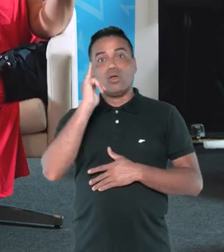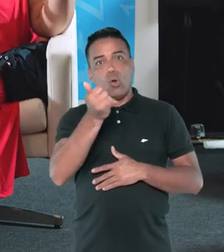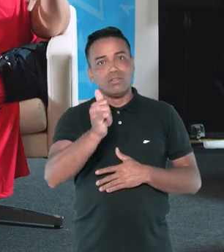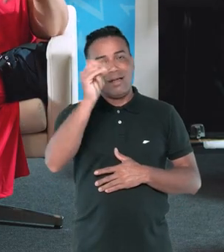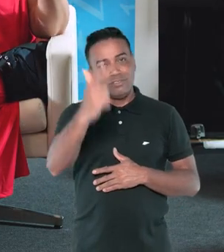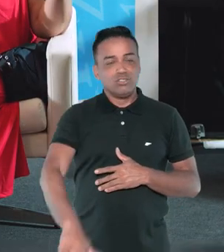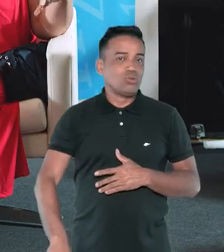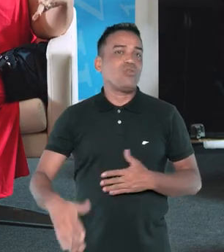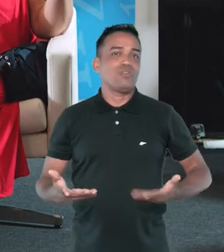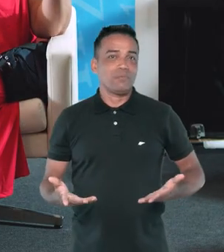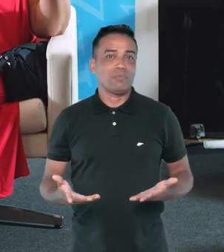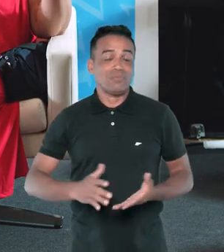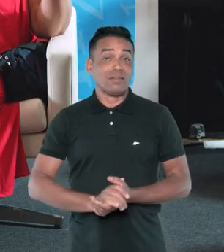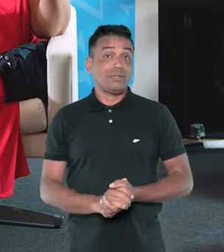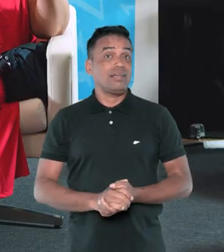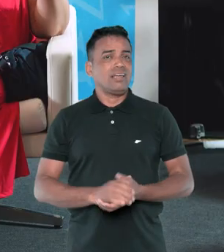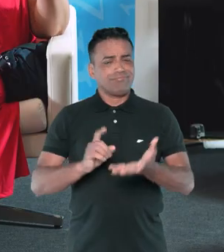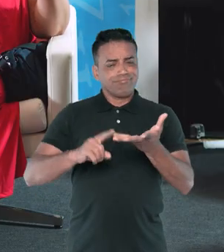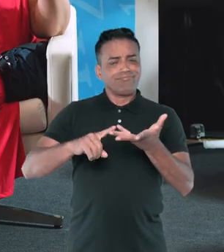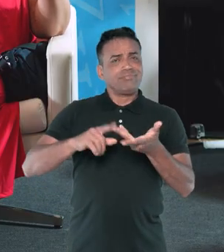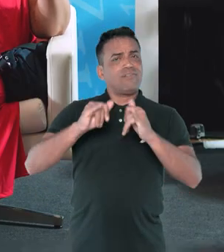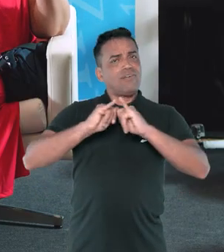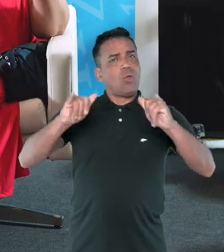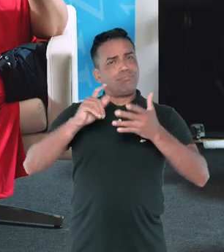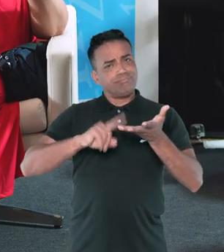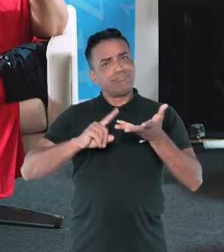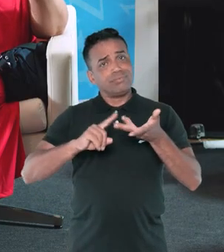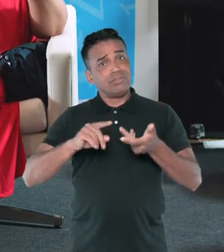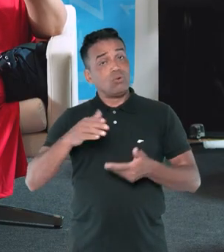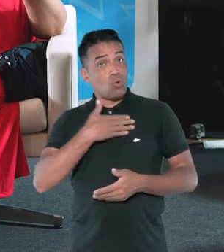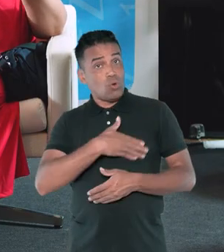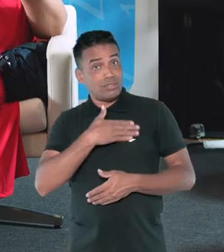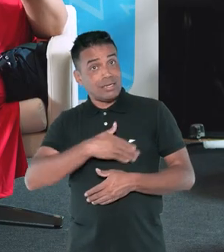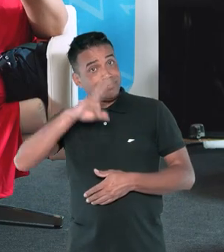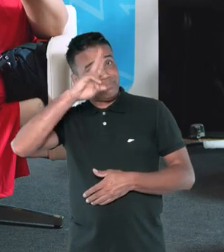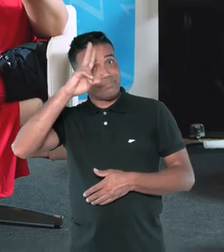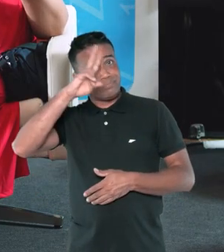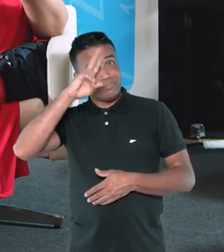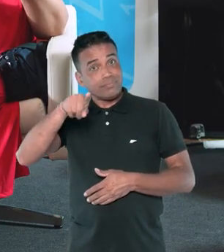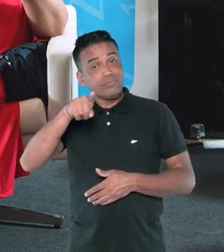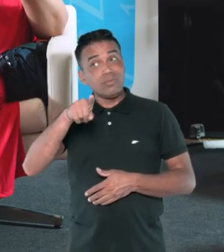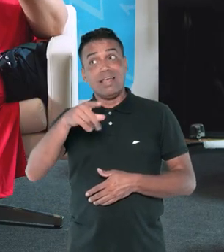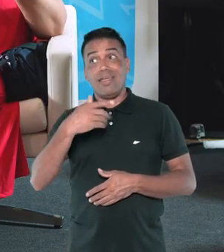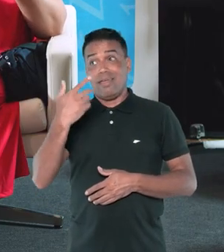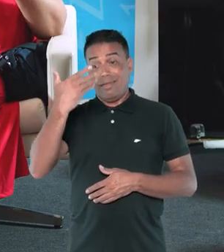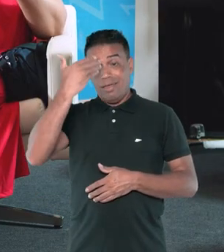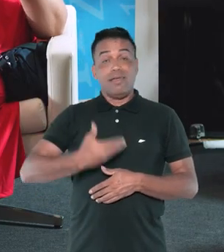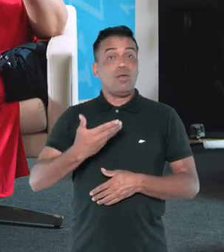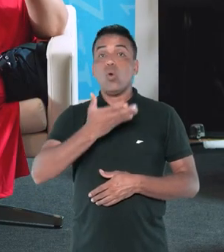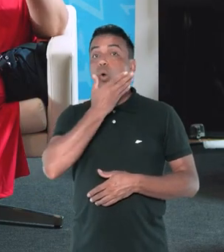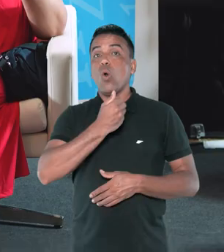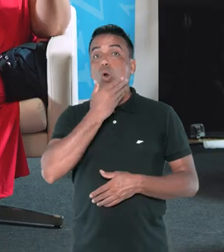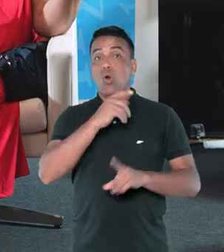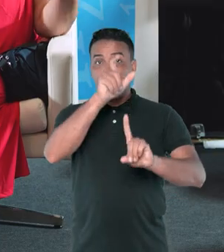novo, e aí ele foi dando... Aí ele falou algumas coisas, assim. Ele falou que o que ele tinha gostado da história é que eu tinha... que esse homem